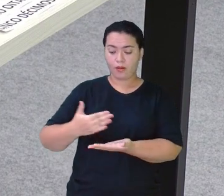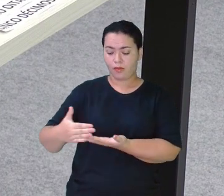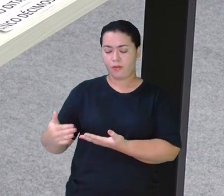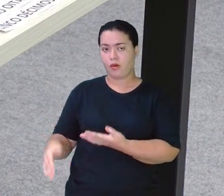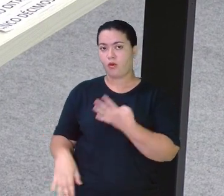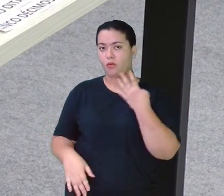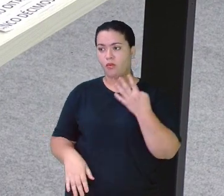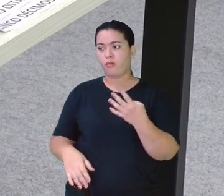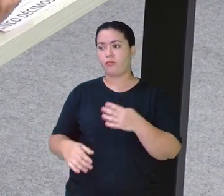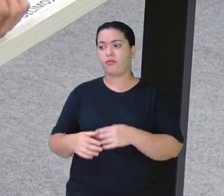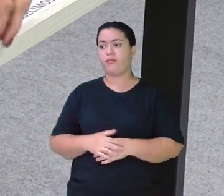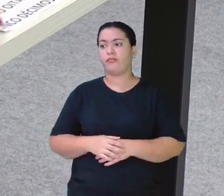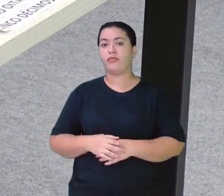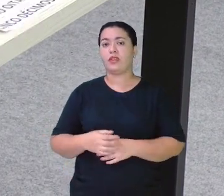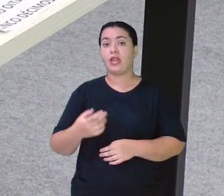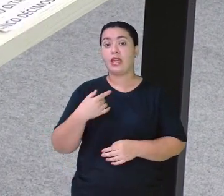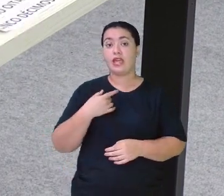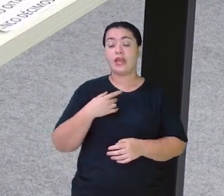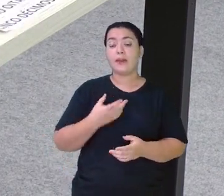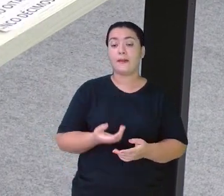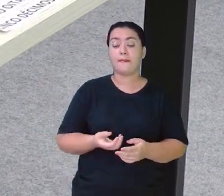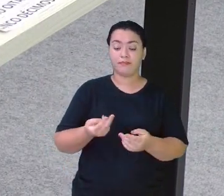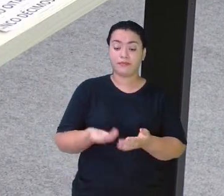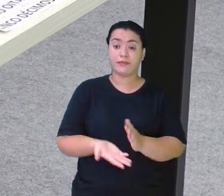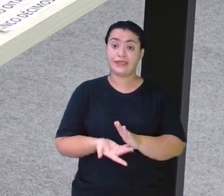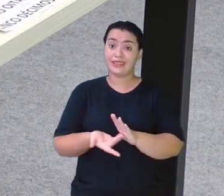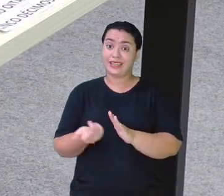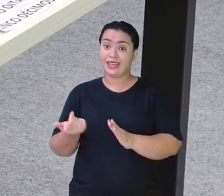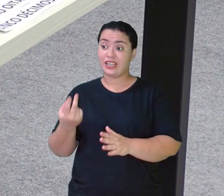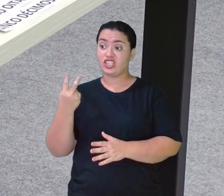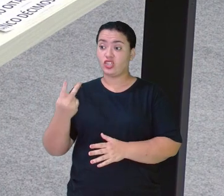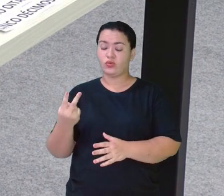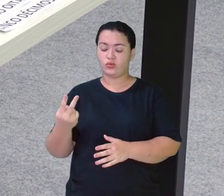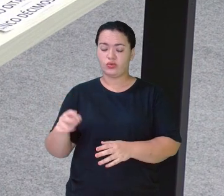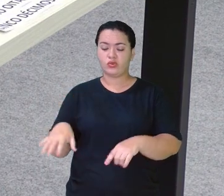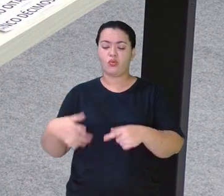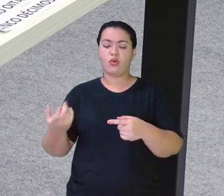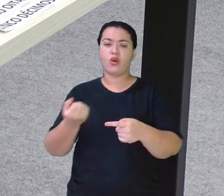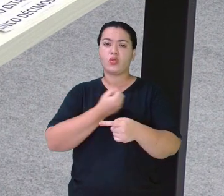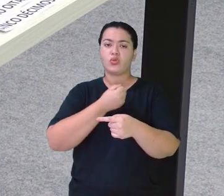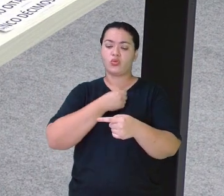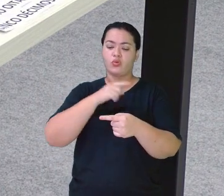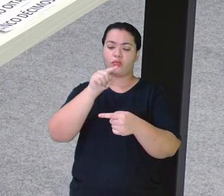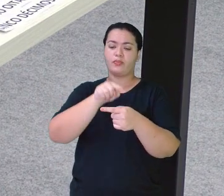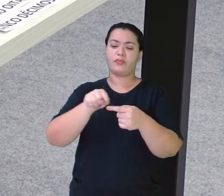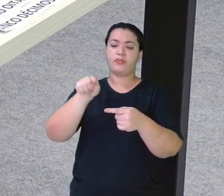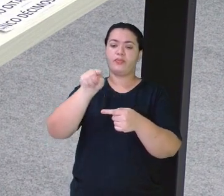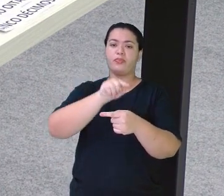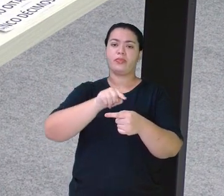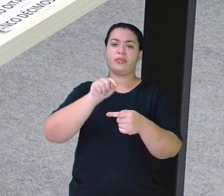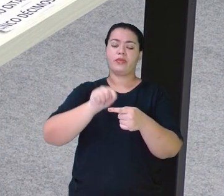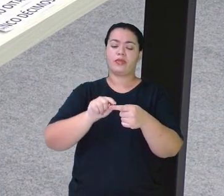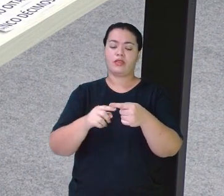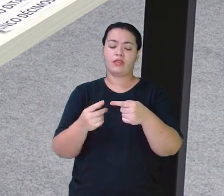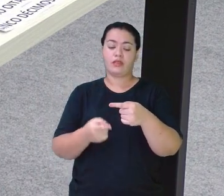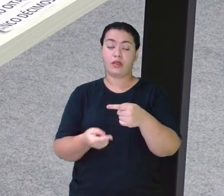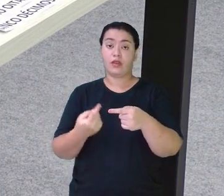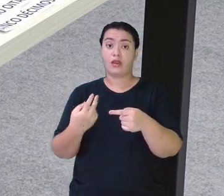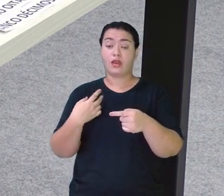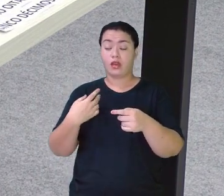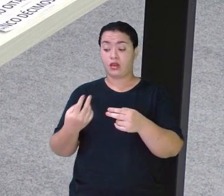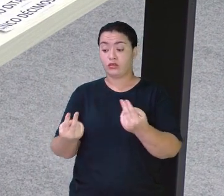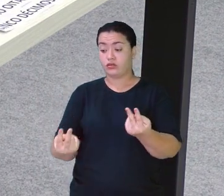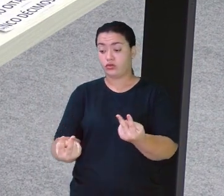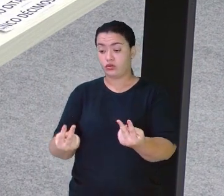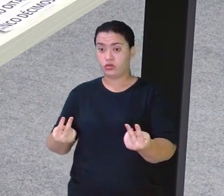eu pegar essas duas aqui, qual é o número que eu vou representar aqui das duas partes que